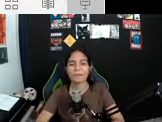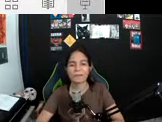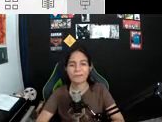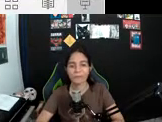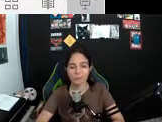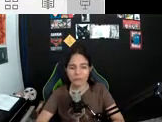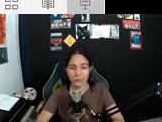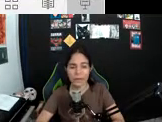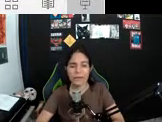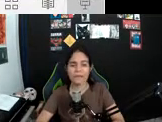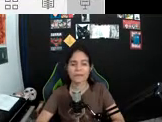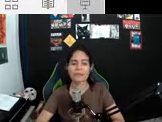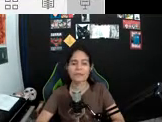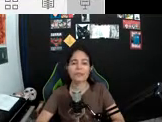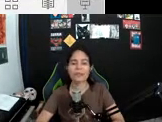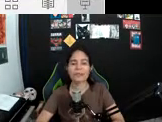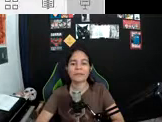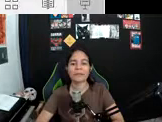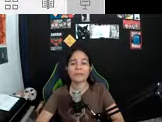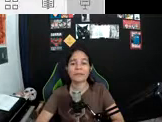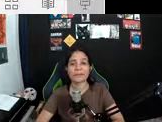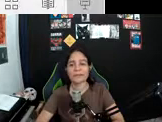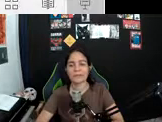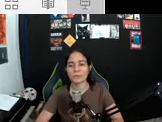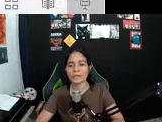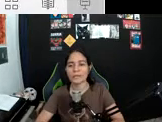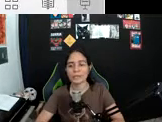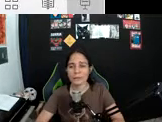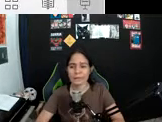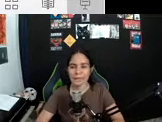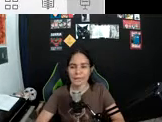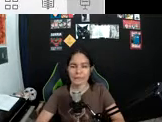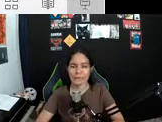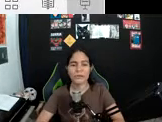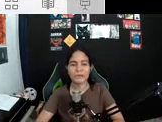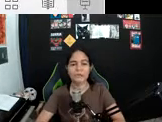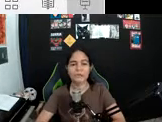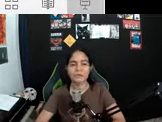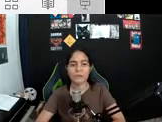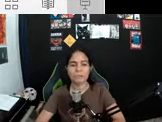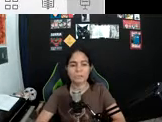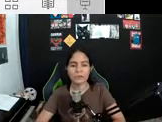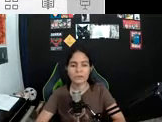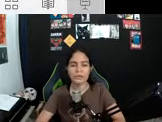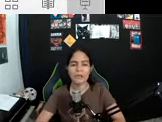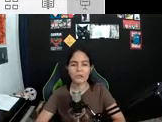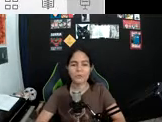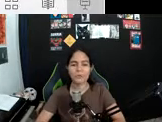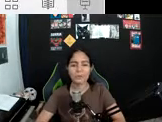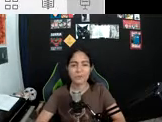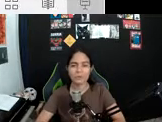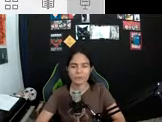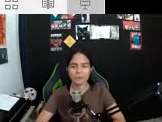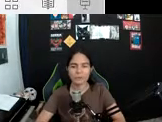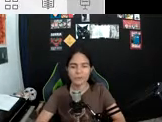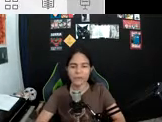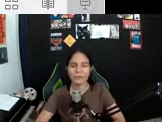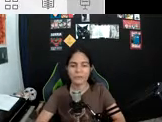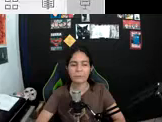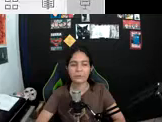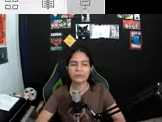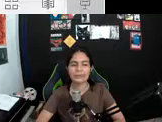habilidade para o exercício da profissão e se sujeitam inscrito à fiscalização técnica e ética, dentro dos padrões da regulamentação da